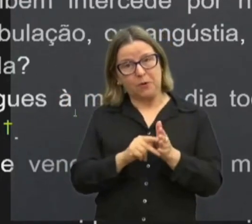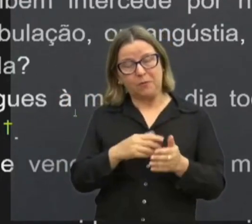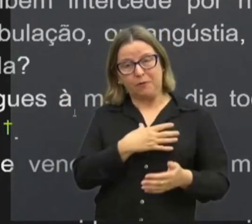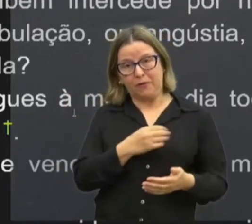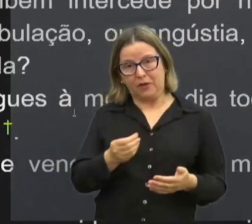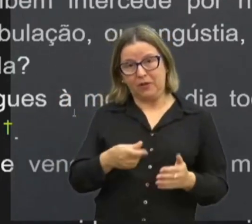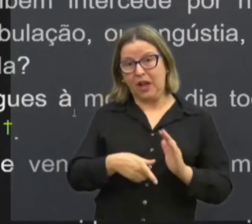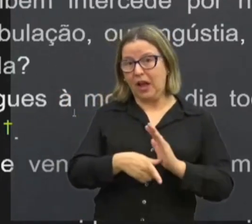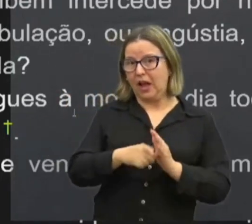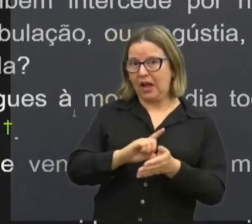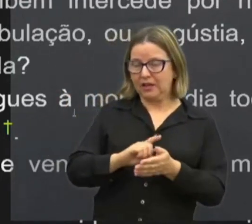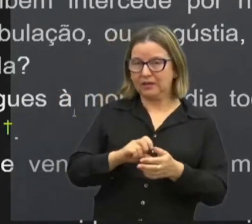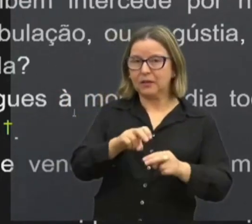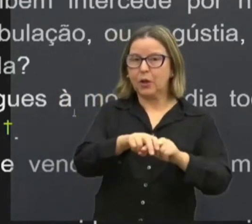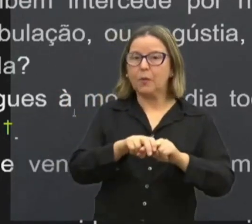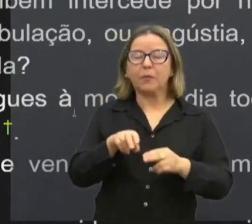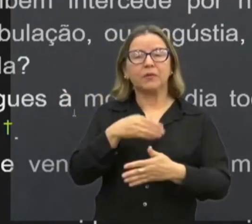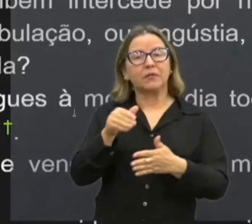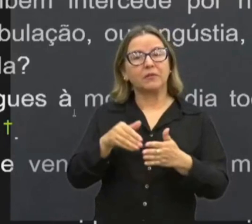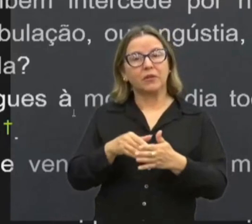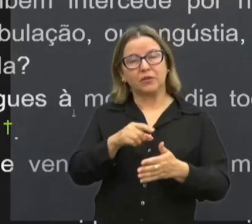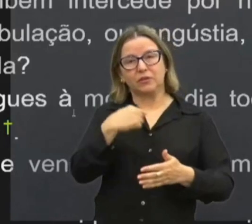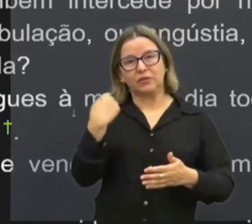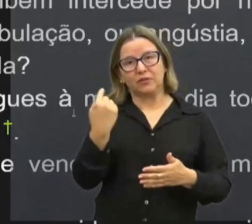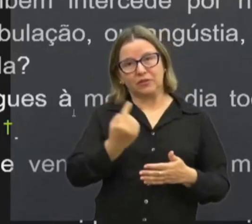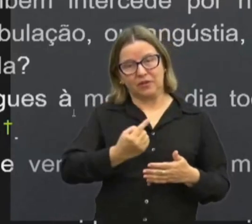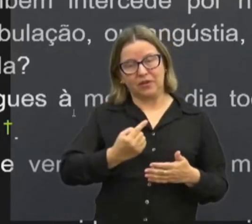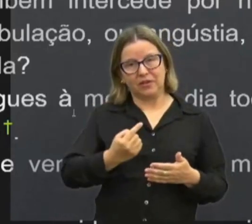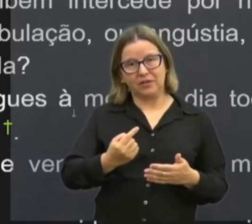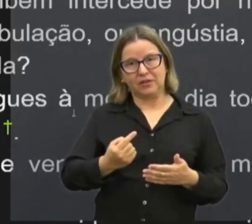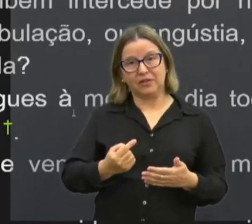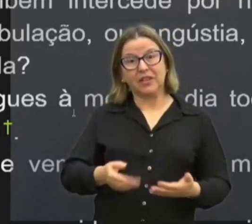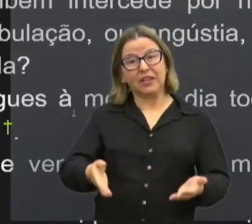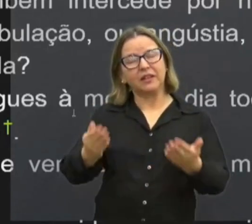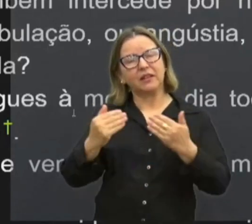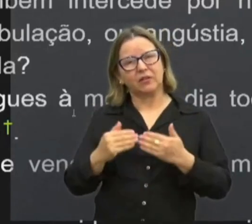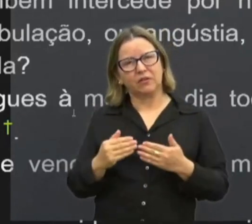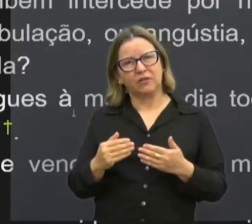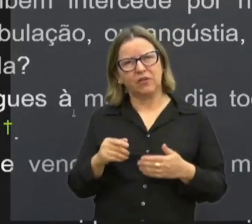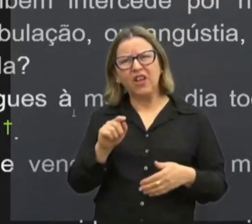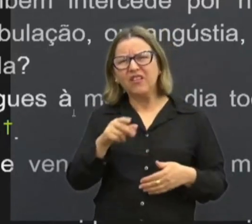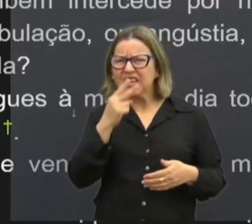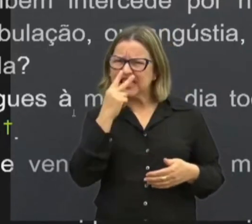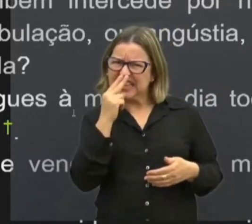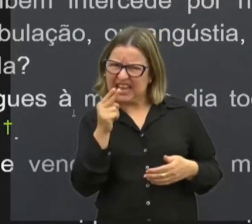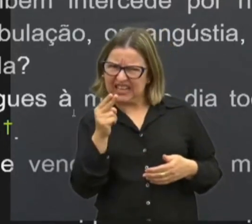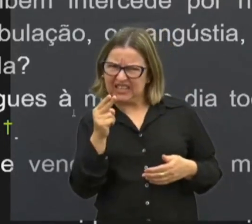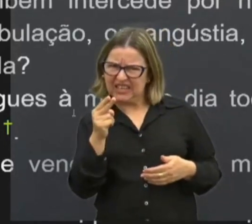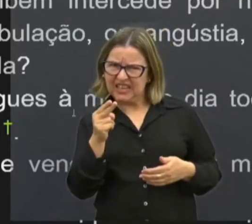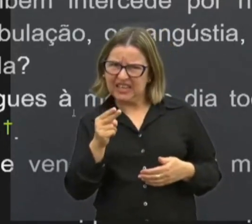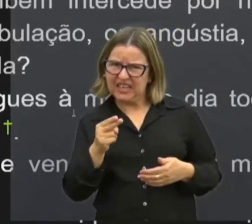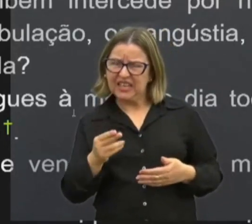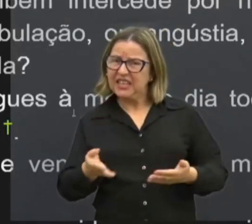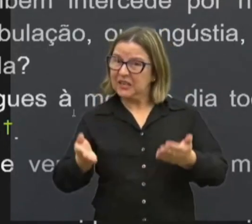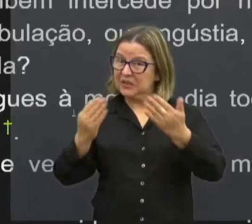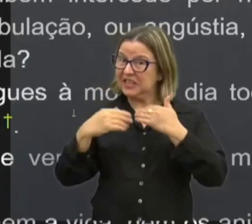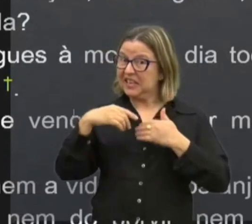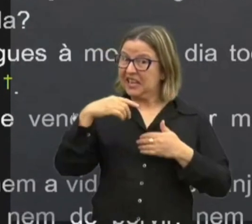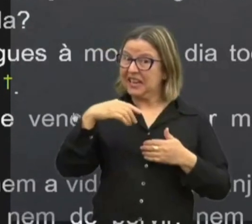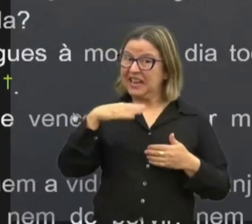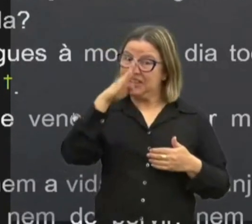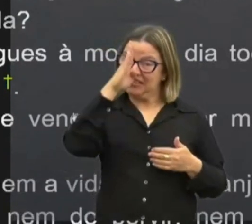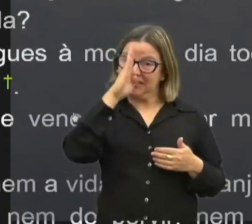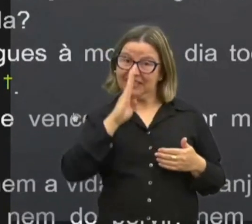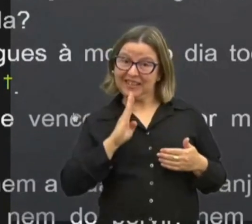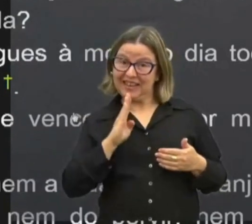por todos nós o entregou, porventura não nos dará graciosamente com